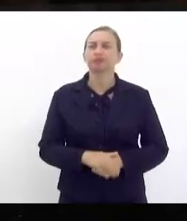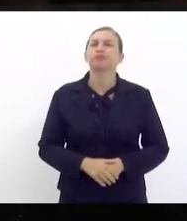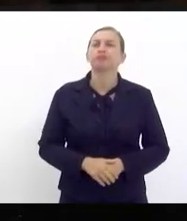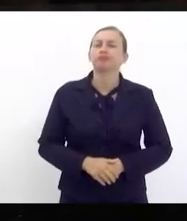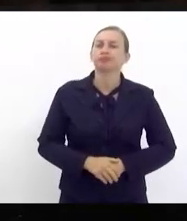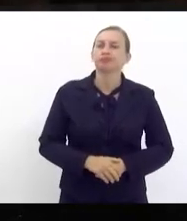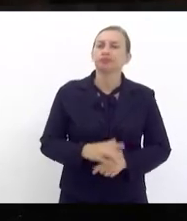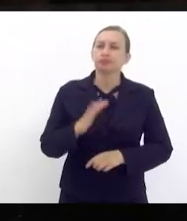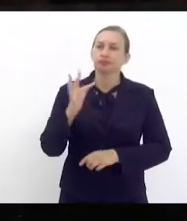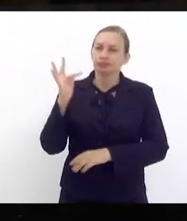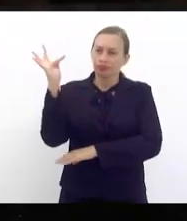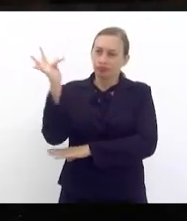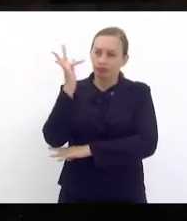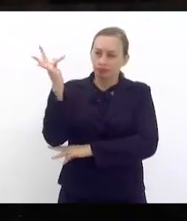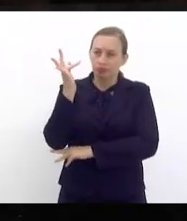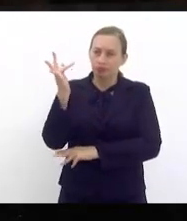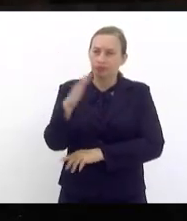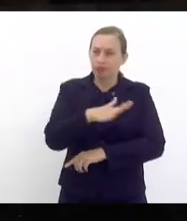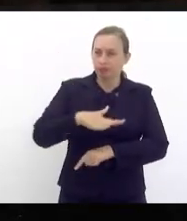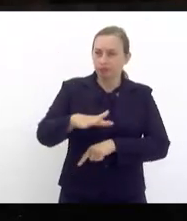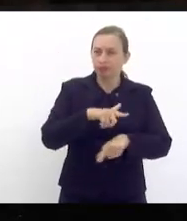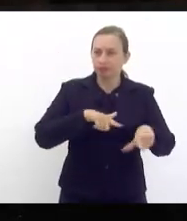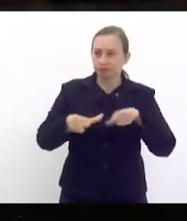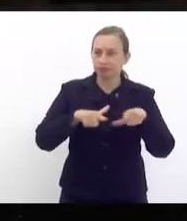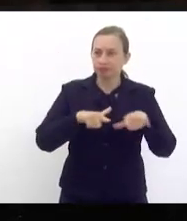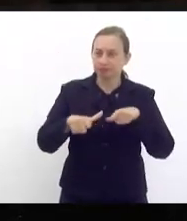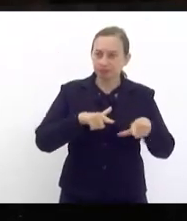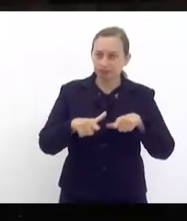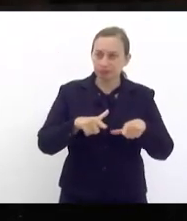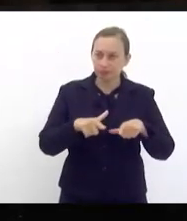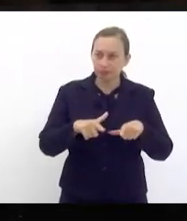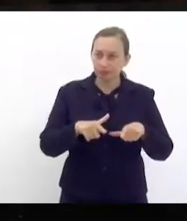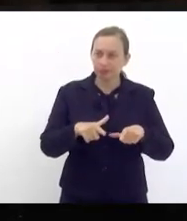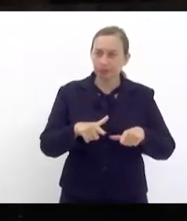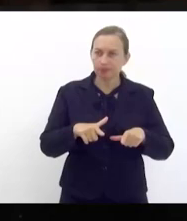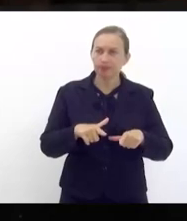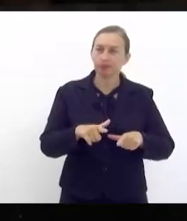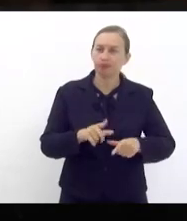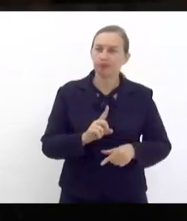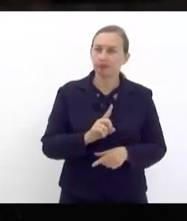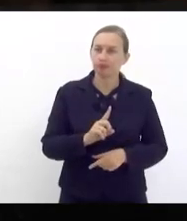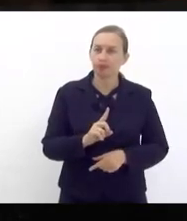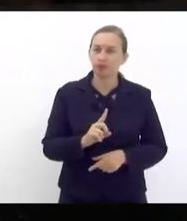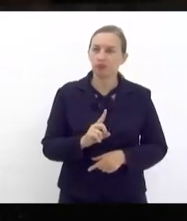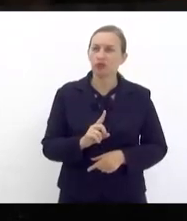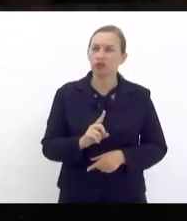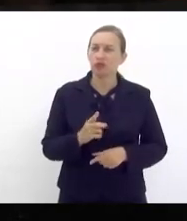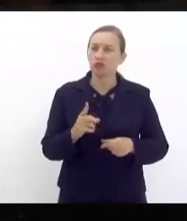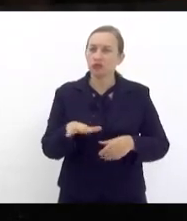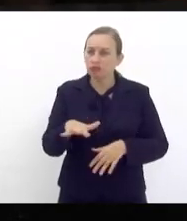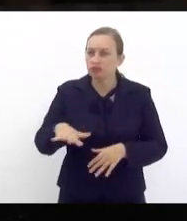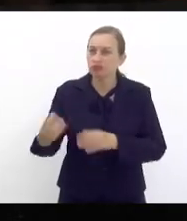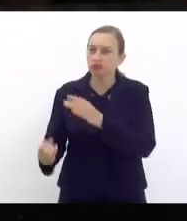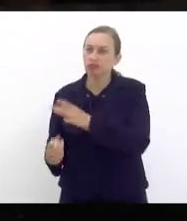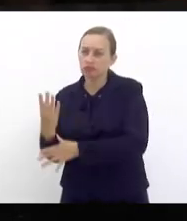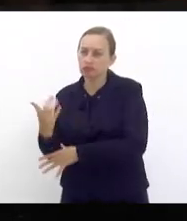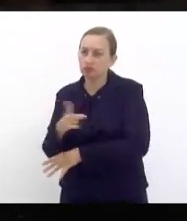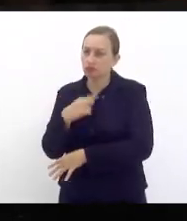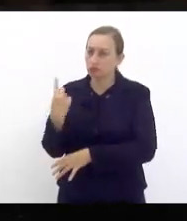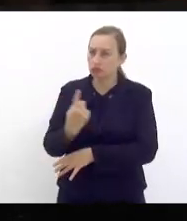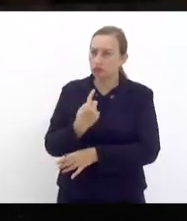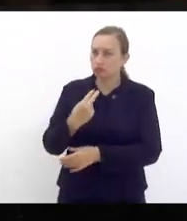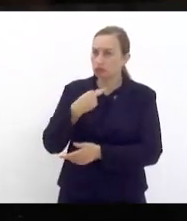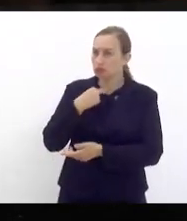formal, a partir da renúncia fiscal e da não sobretaxação do setor produtivo, nós estamos de pés e